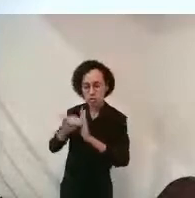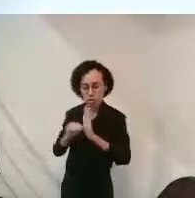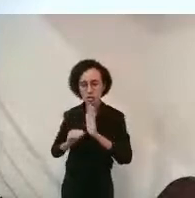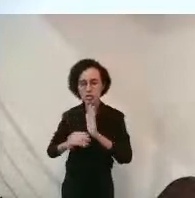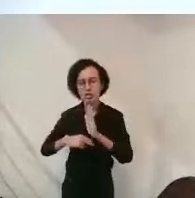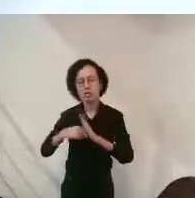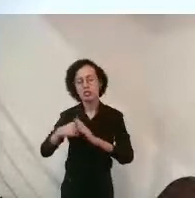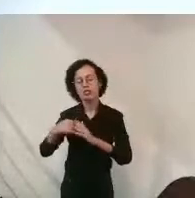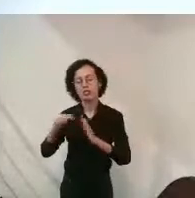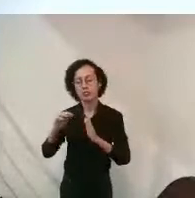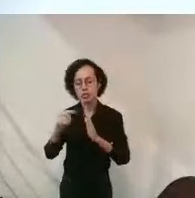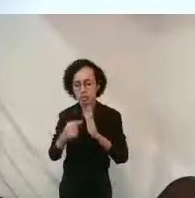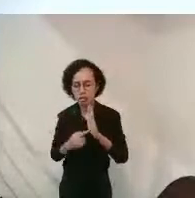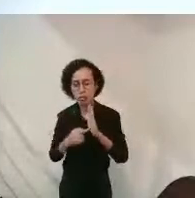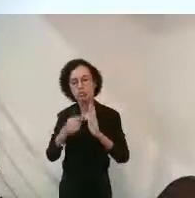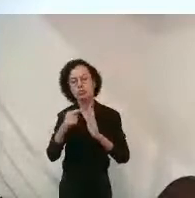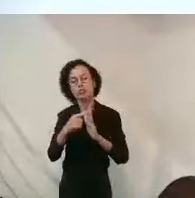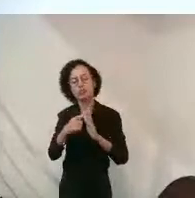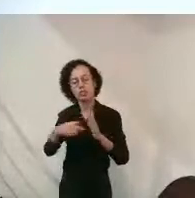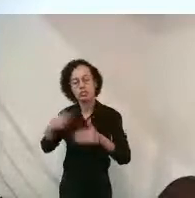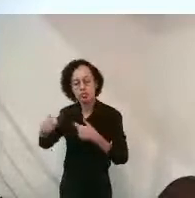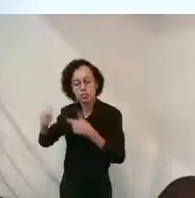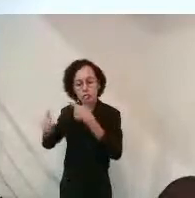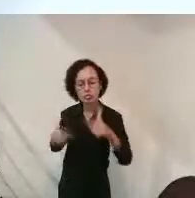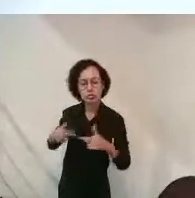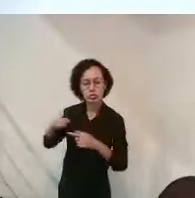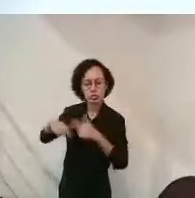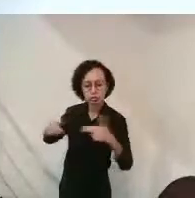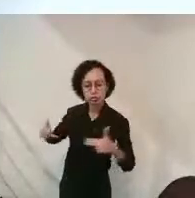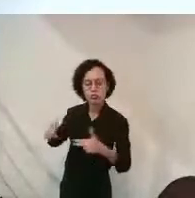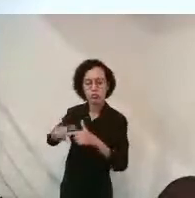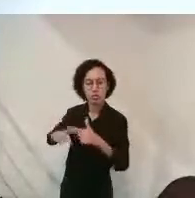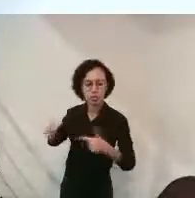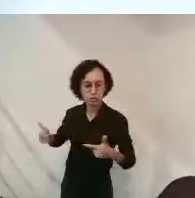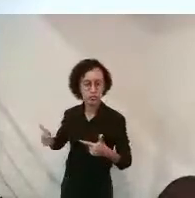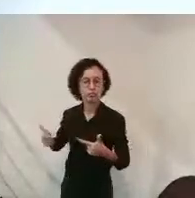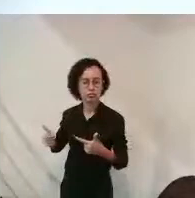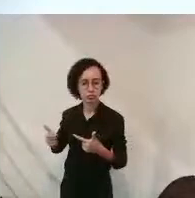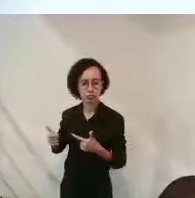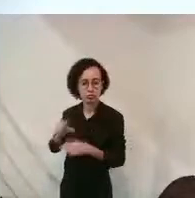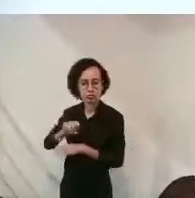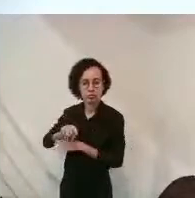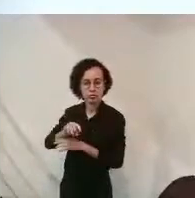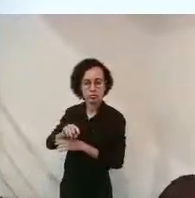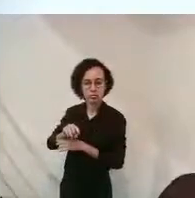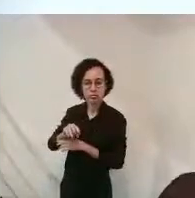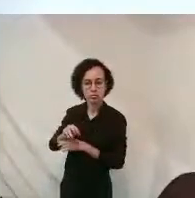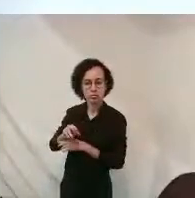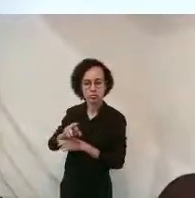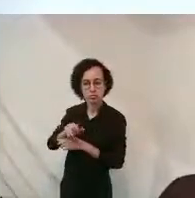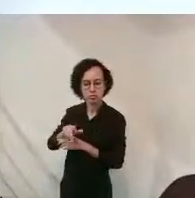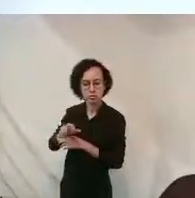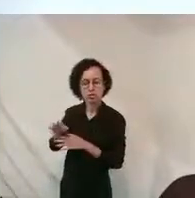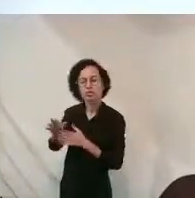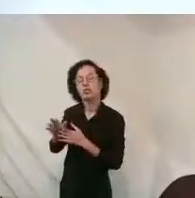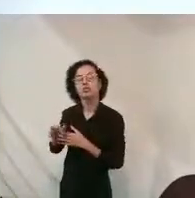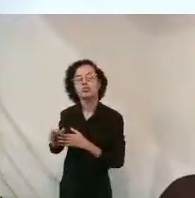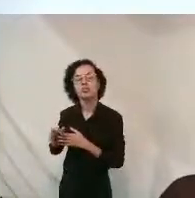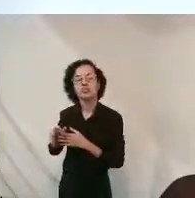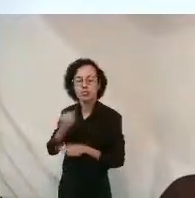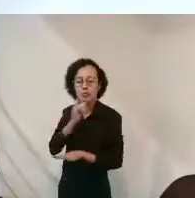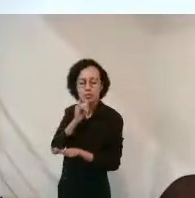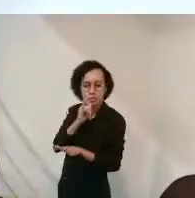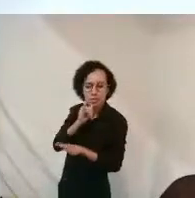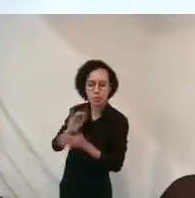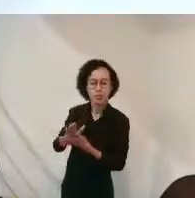logística reversa em relação aos demais produtos que não sejam aqueles especiais, aqueles tóxicos, né? Como, por exemplo, em relação